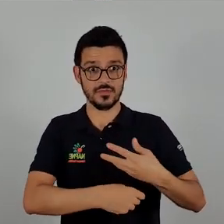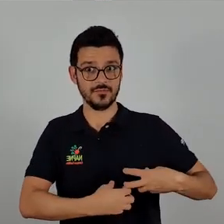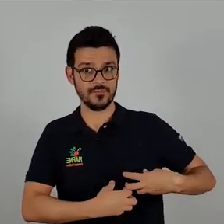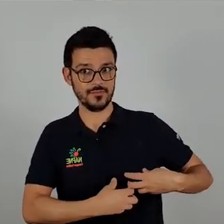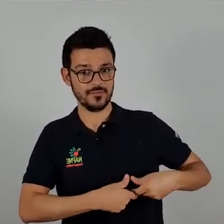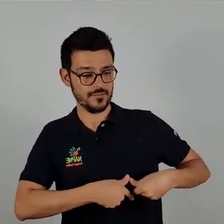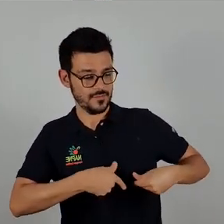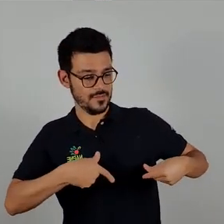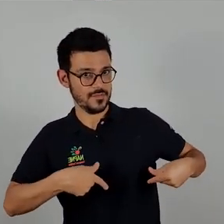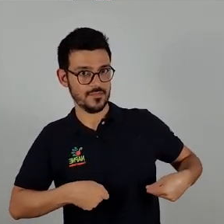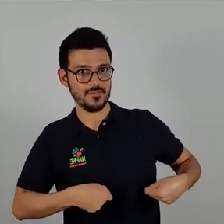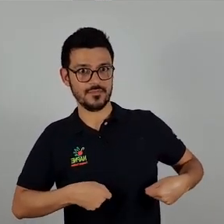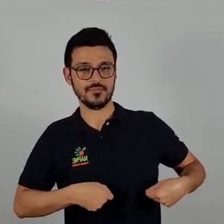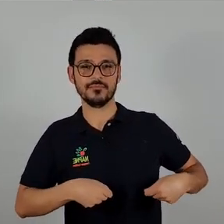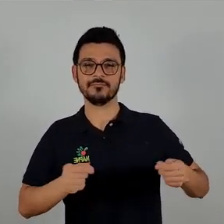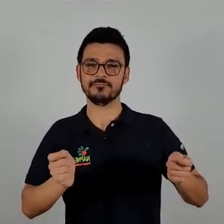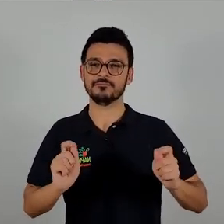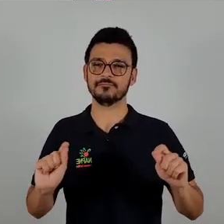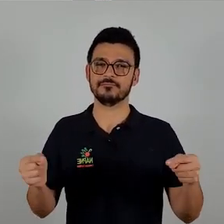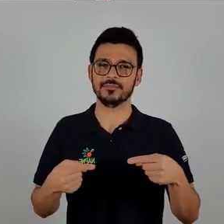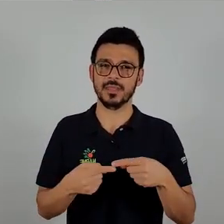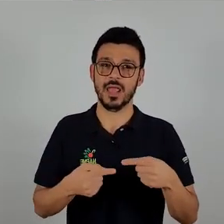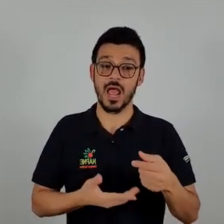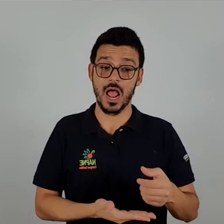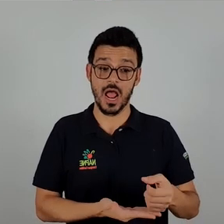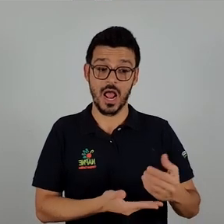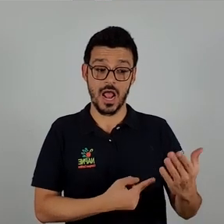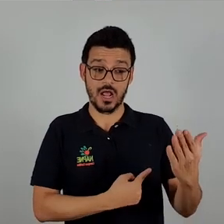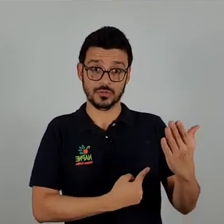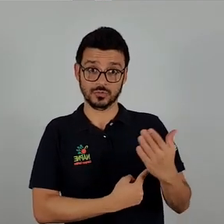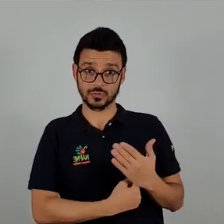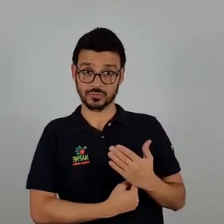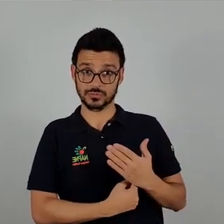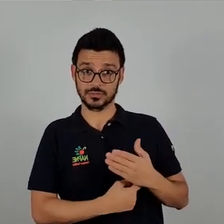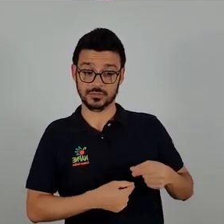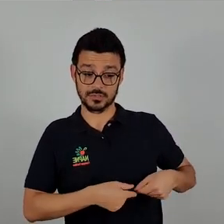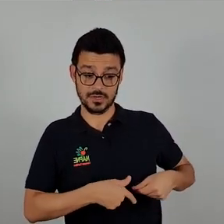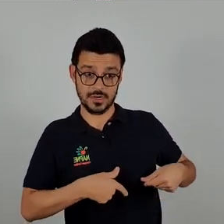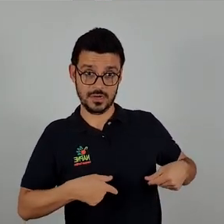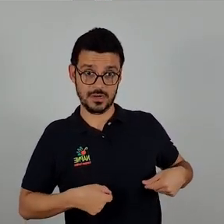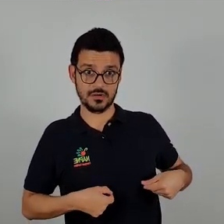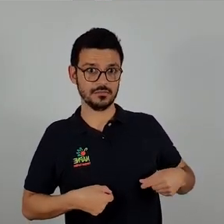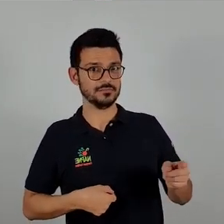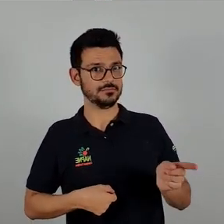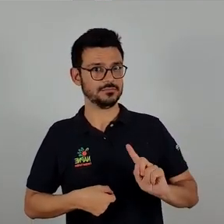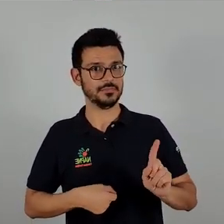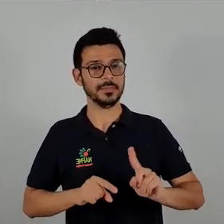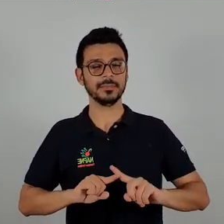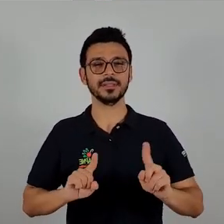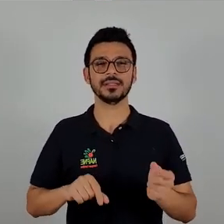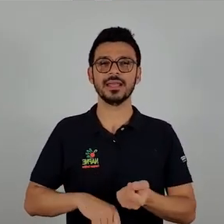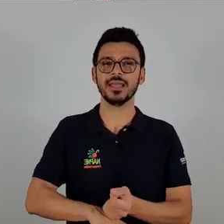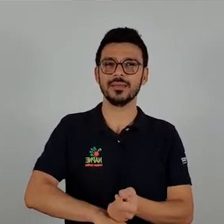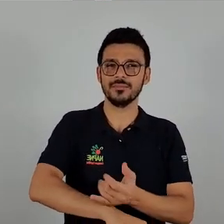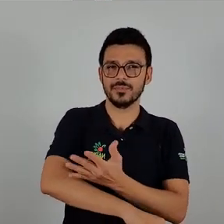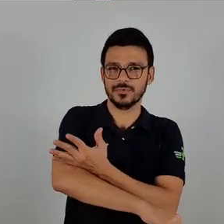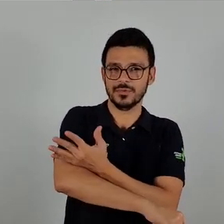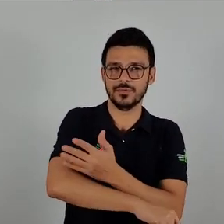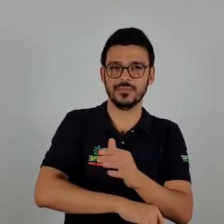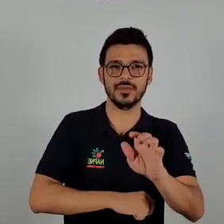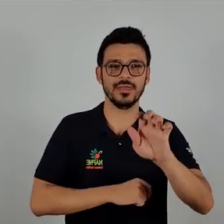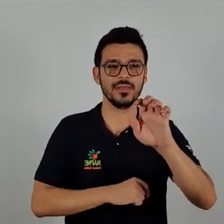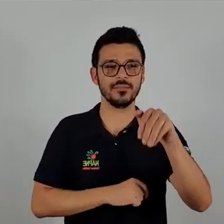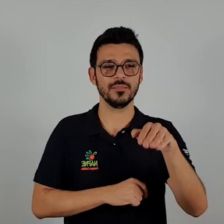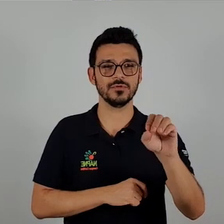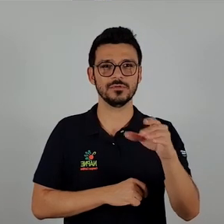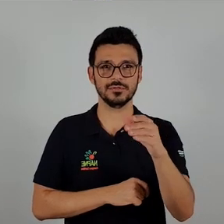quiser responder essa pergunta por uma interação aqui, para dar uma levantada, né, na curiosidade, Vocês já ouviram falar que cada órgão do nosso corpo